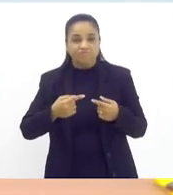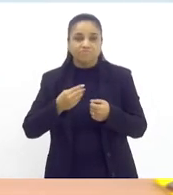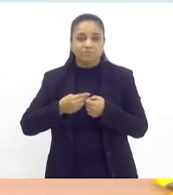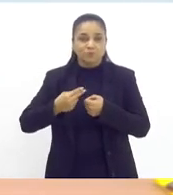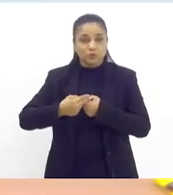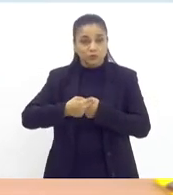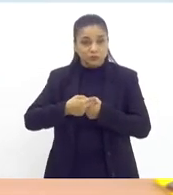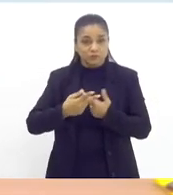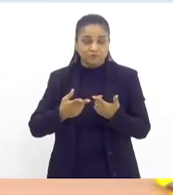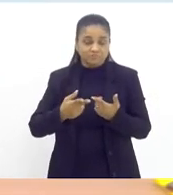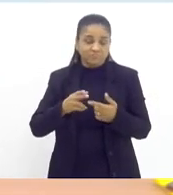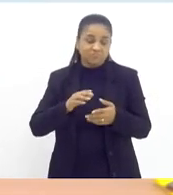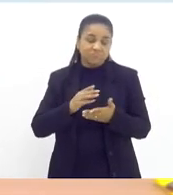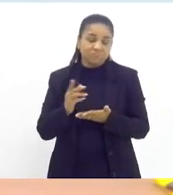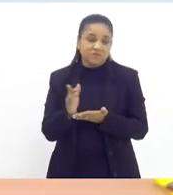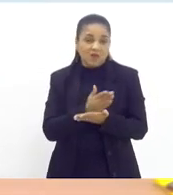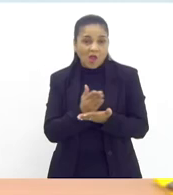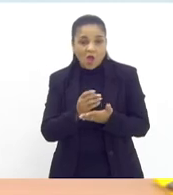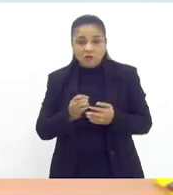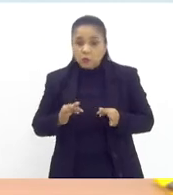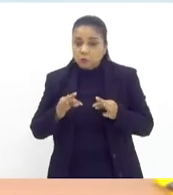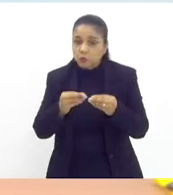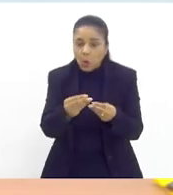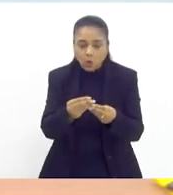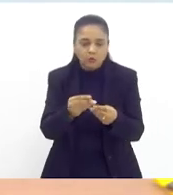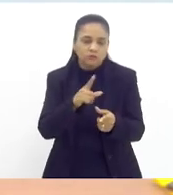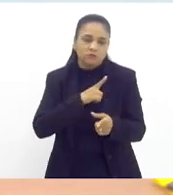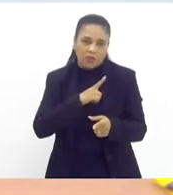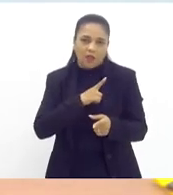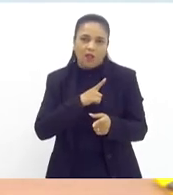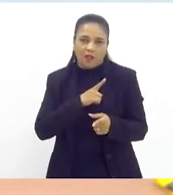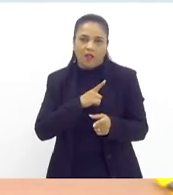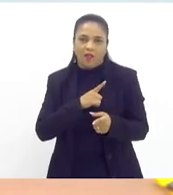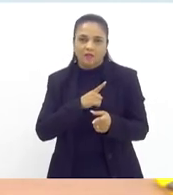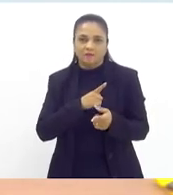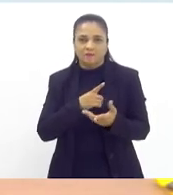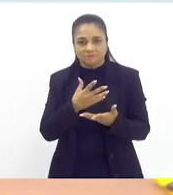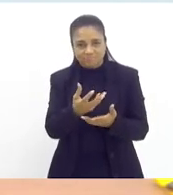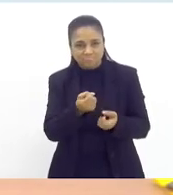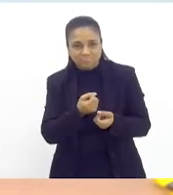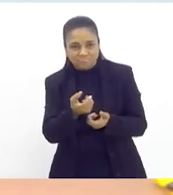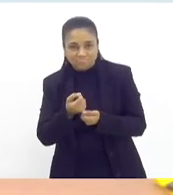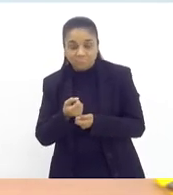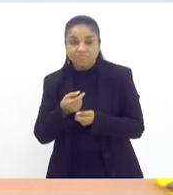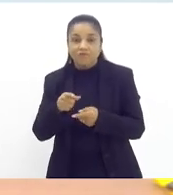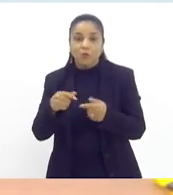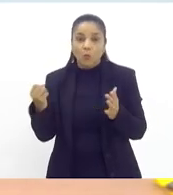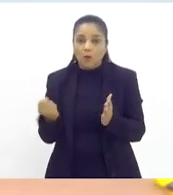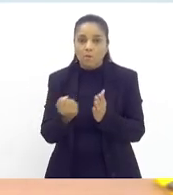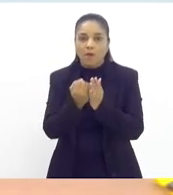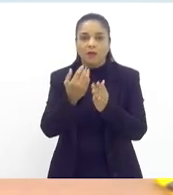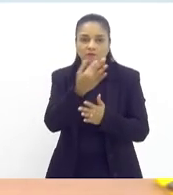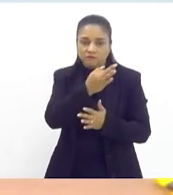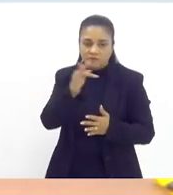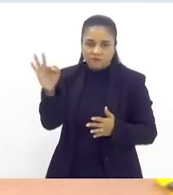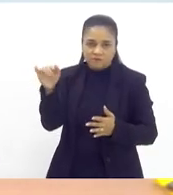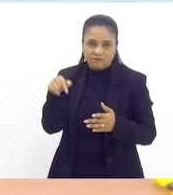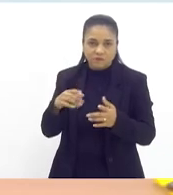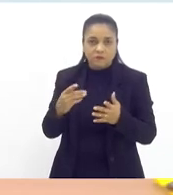esses casos, basicamente todo mundo é beneficiado. Acho que esse é o ponto fundamental da gente entender a discussão do impacto federativo da reforma